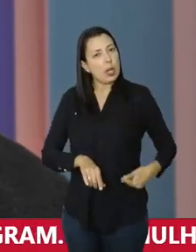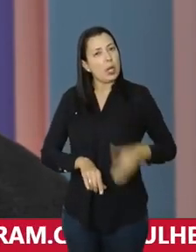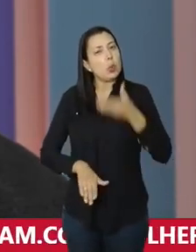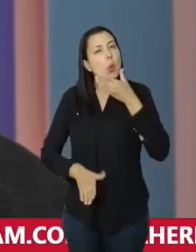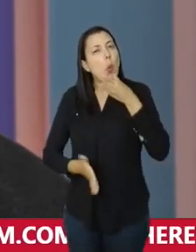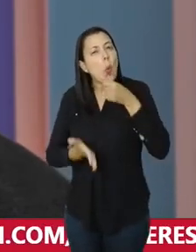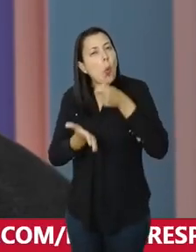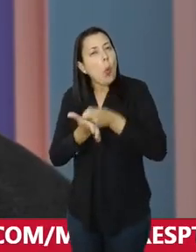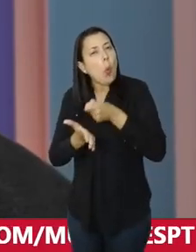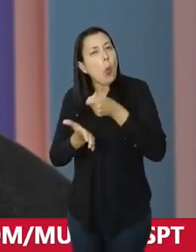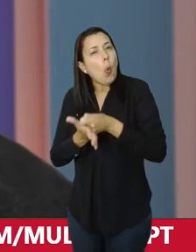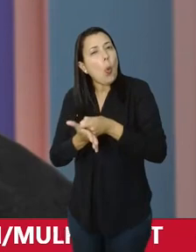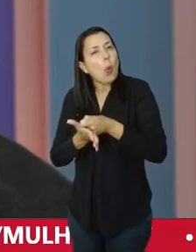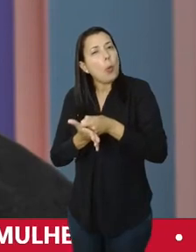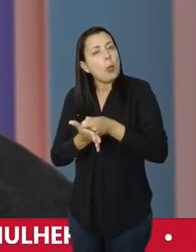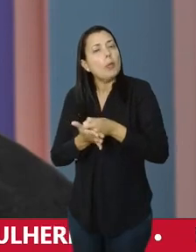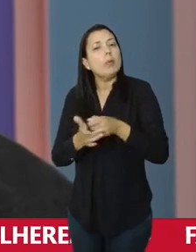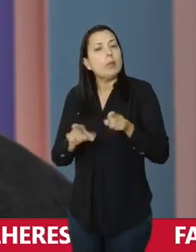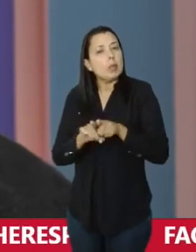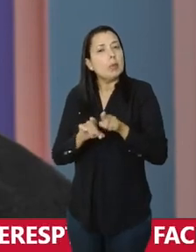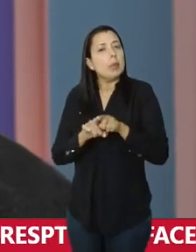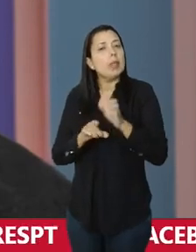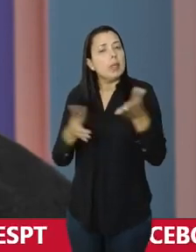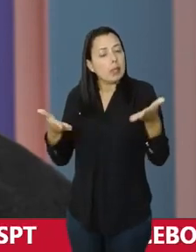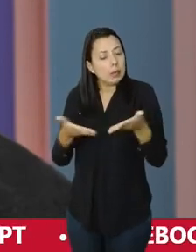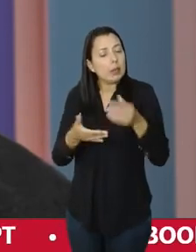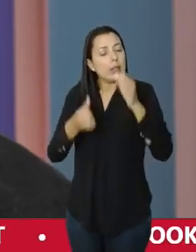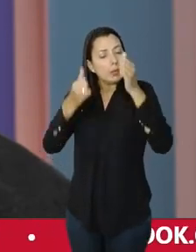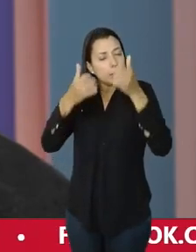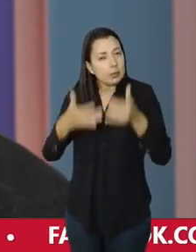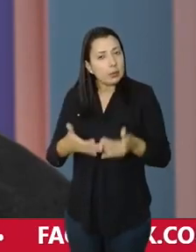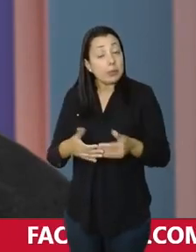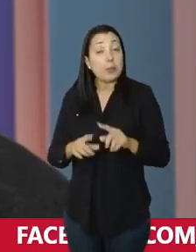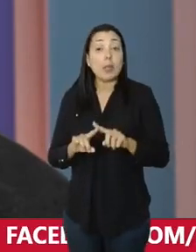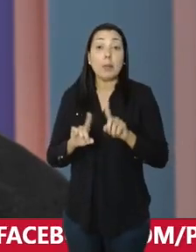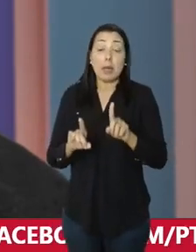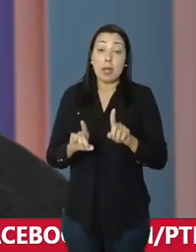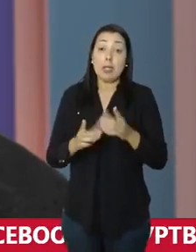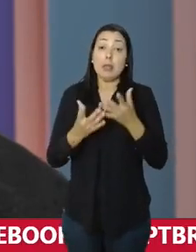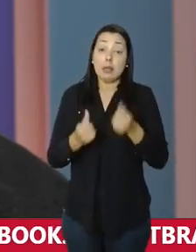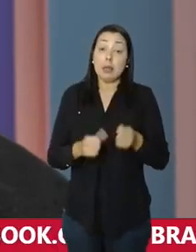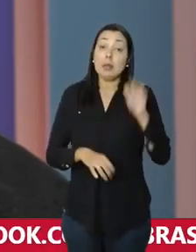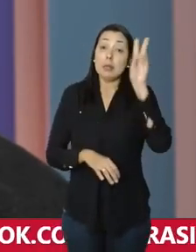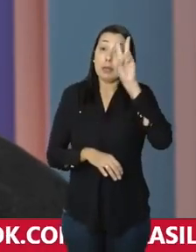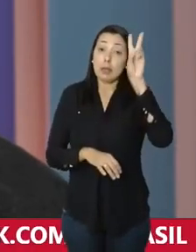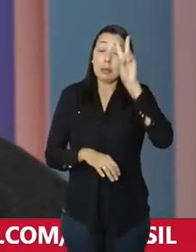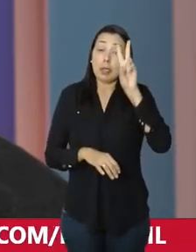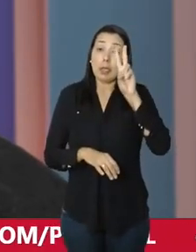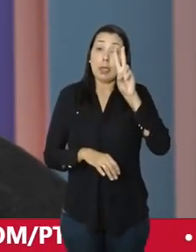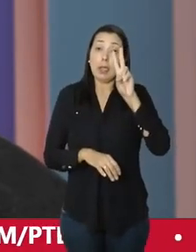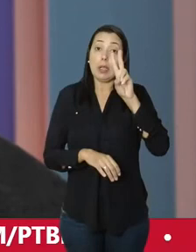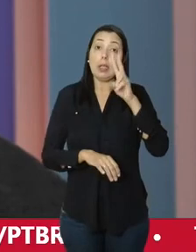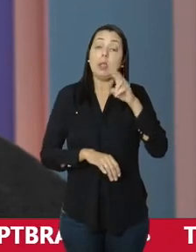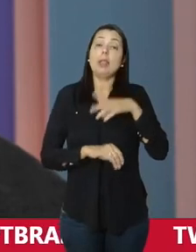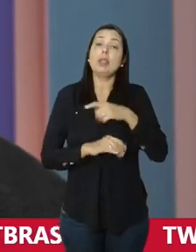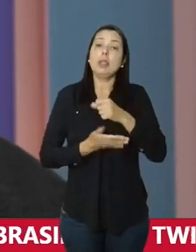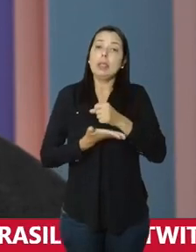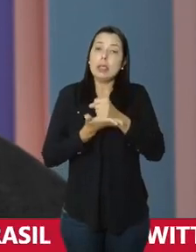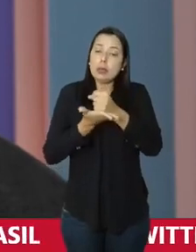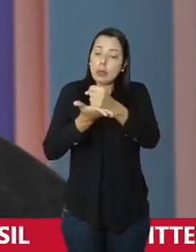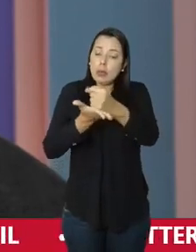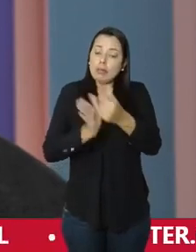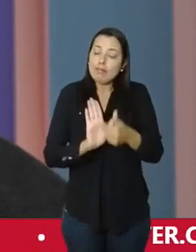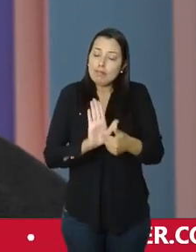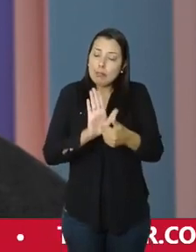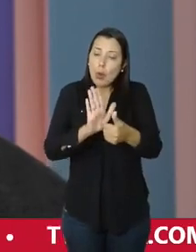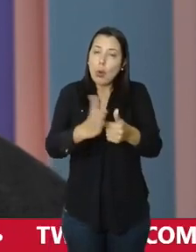machista e tão neofascista, como ela mesma disse. Mas nós vamos lembrar da solidariedade, da